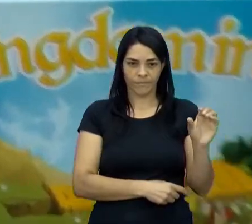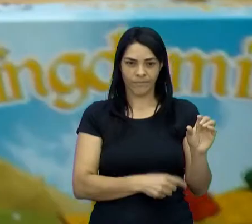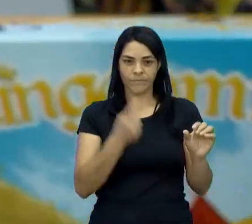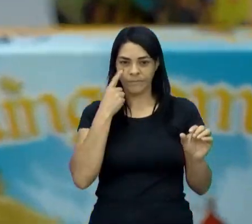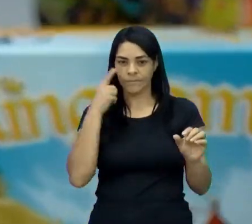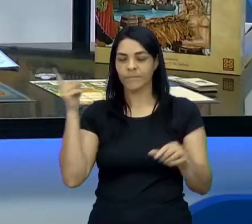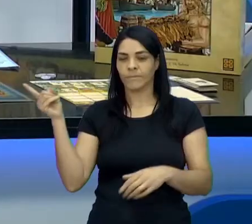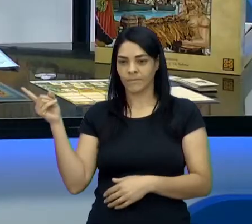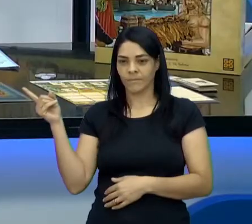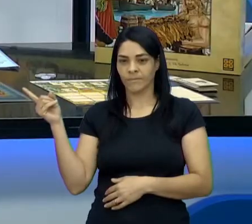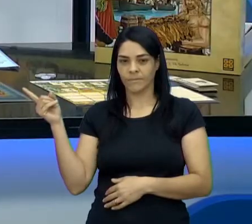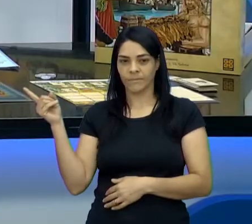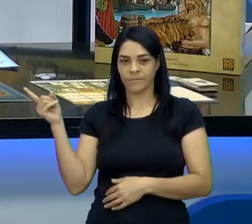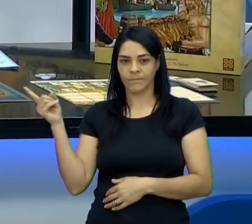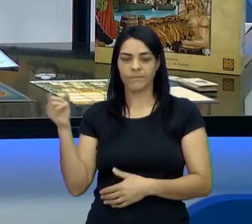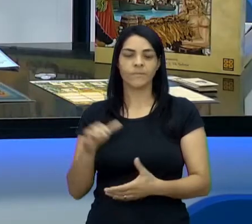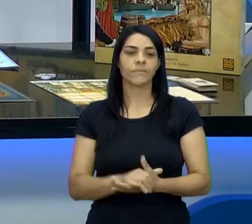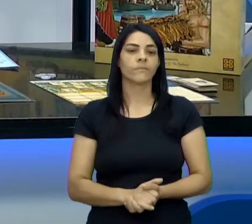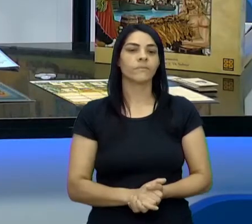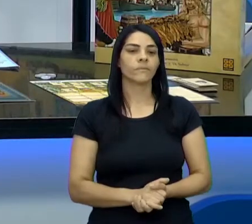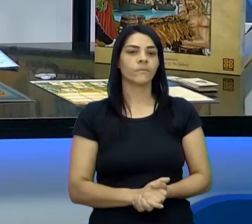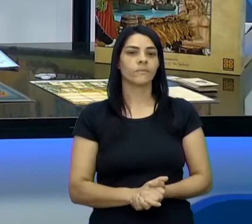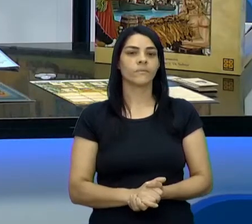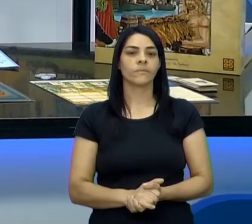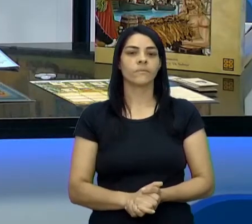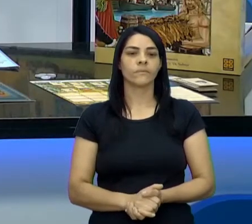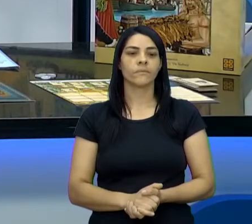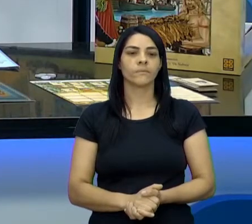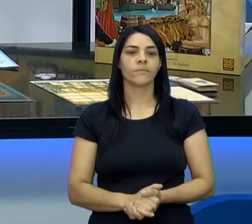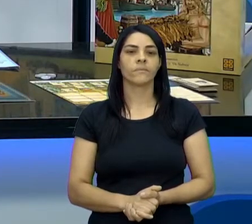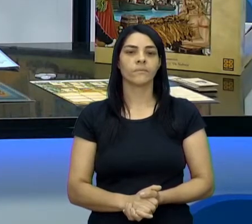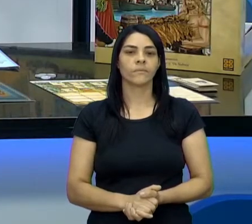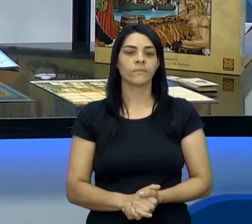eita. Aqui. E aí...